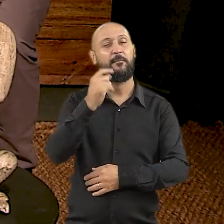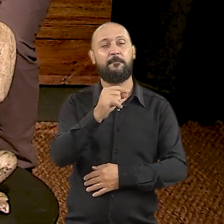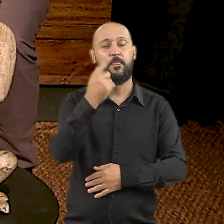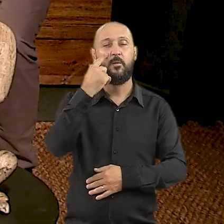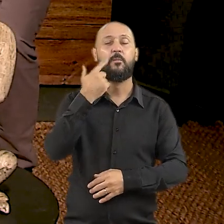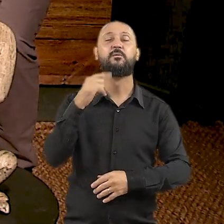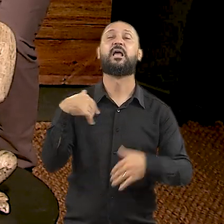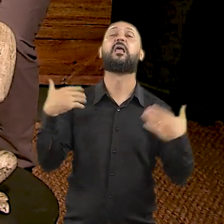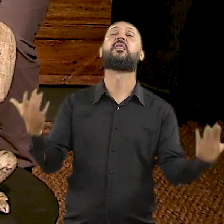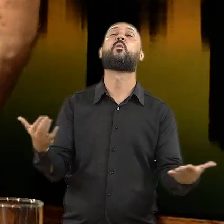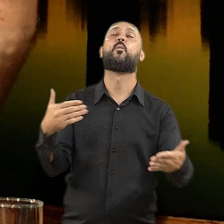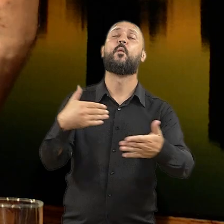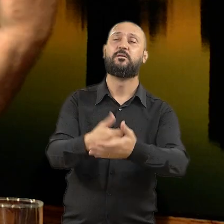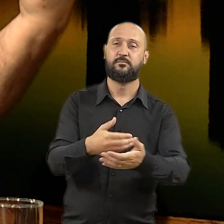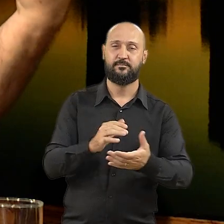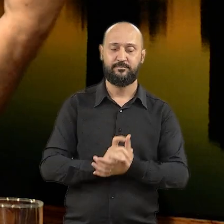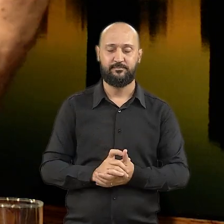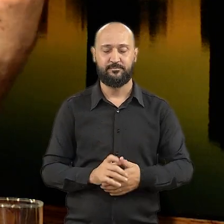música chamada Até Quando?